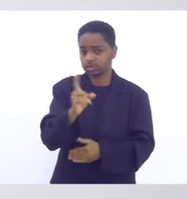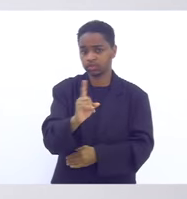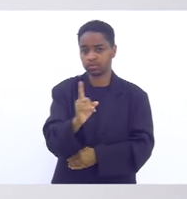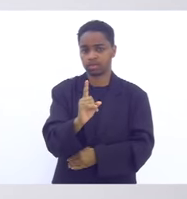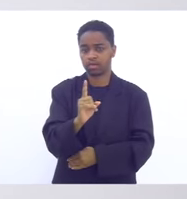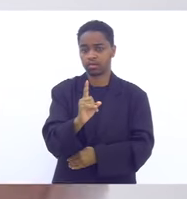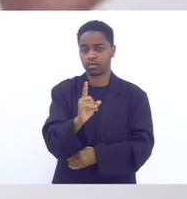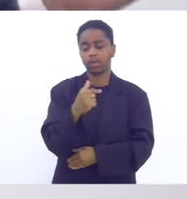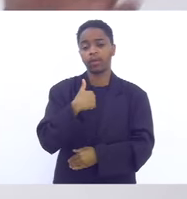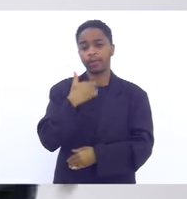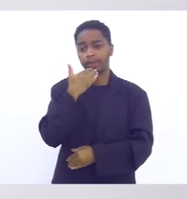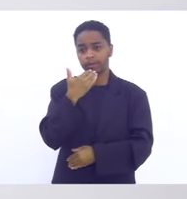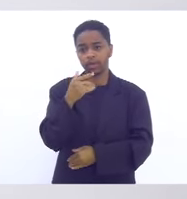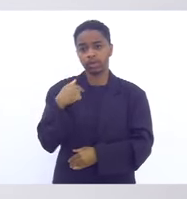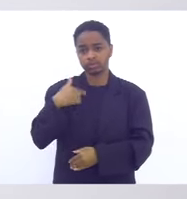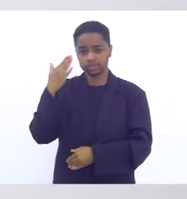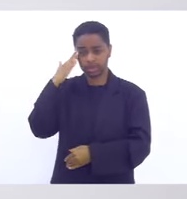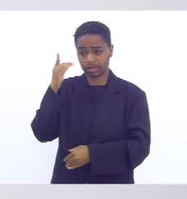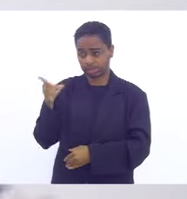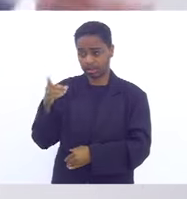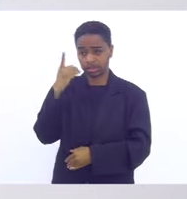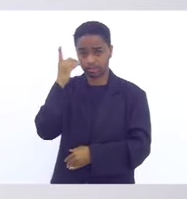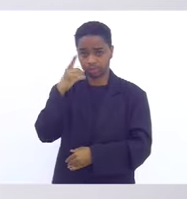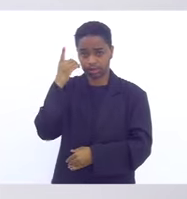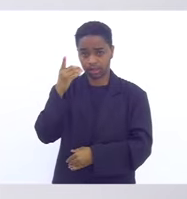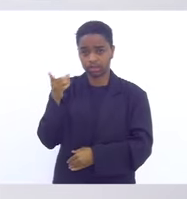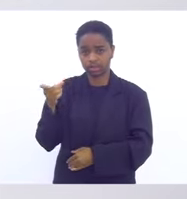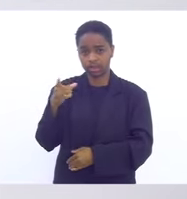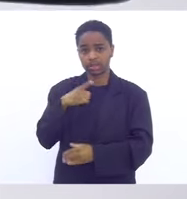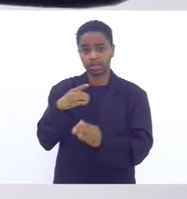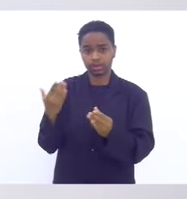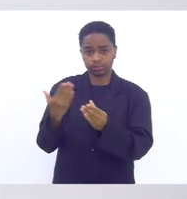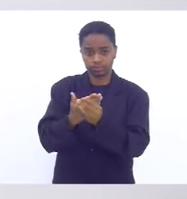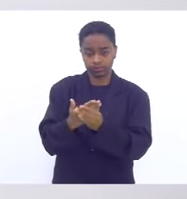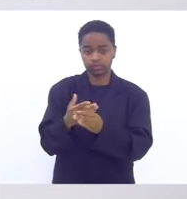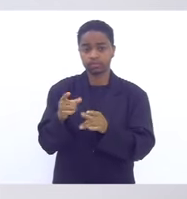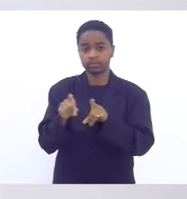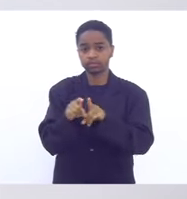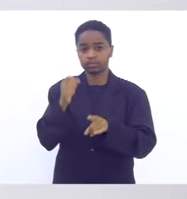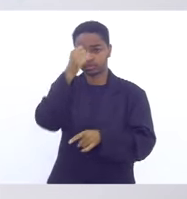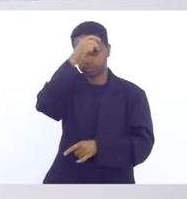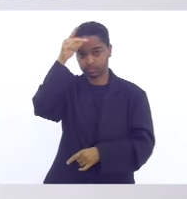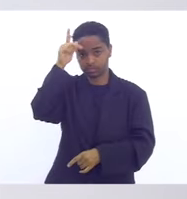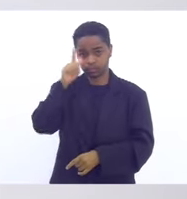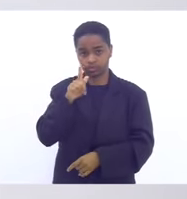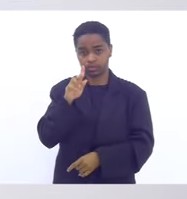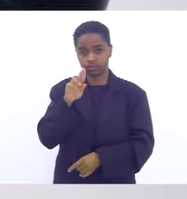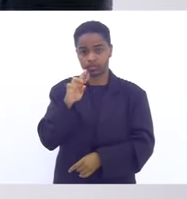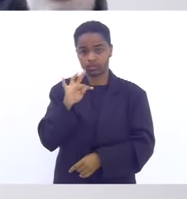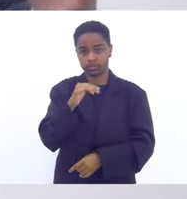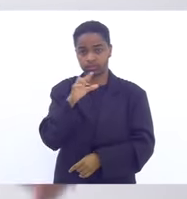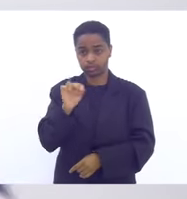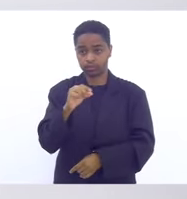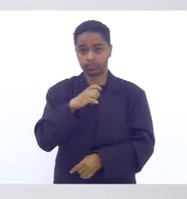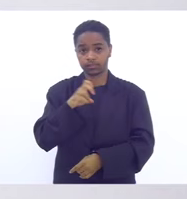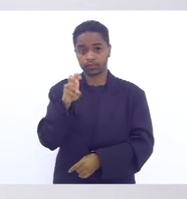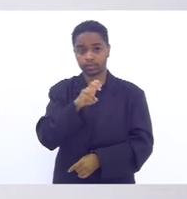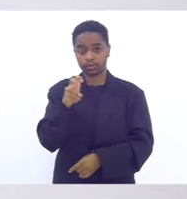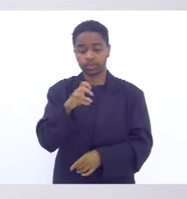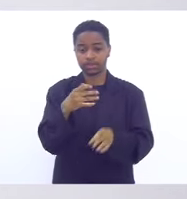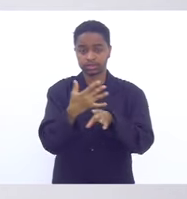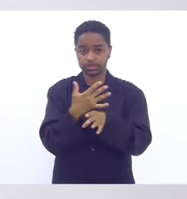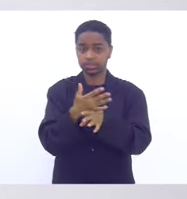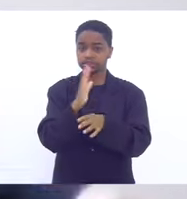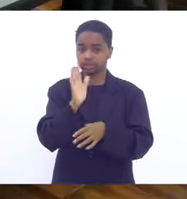deputado Josemar. Eu sei que Vossa Excelência entrou com uma ação, mas temos aqui o prefeito Gutinho, junto com o prefeito Ramon, com 55 municípios